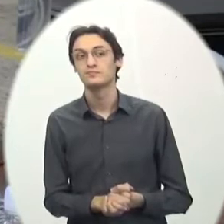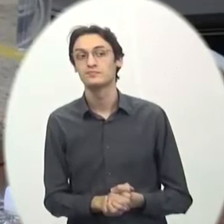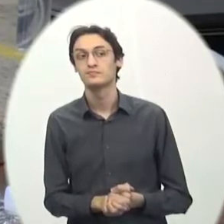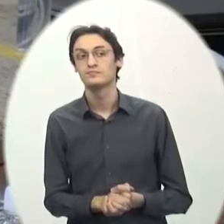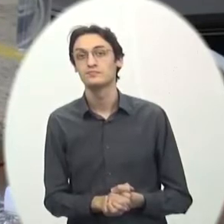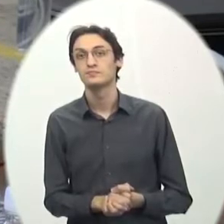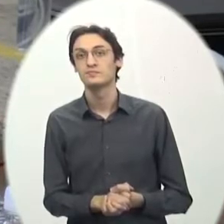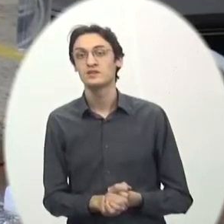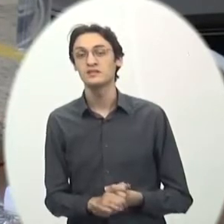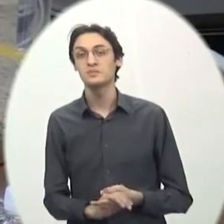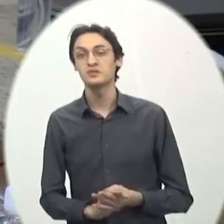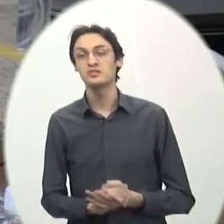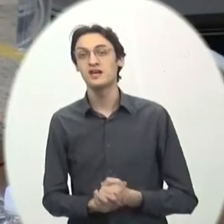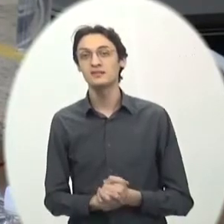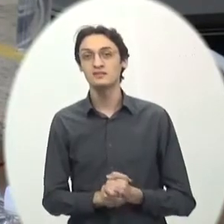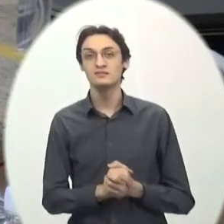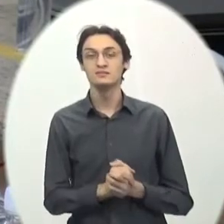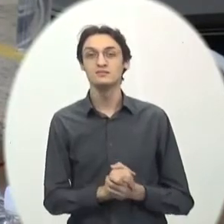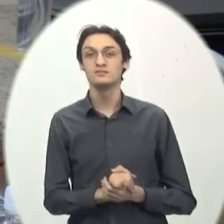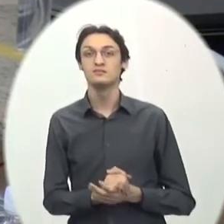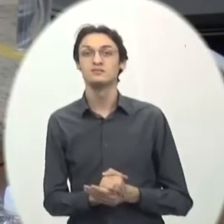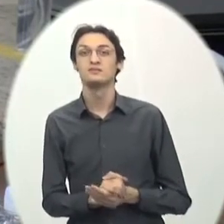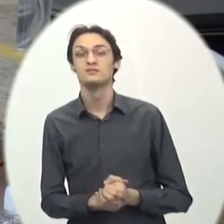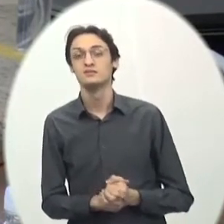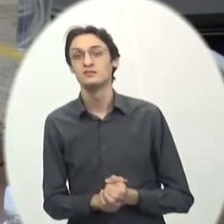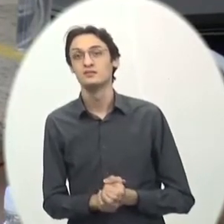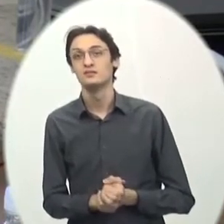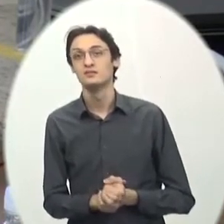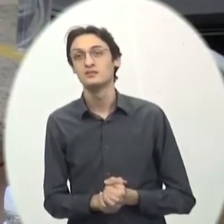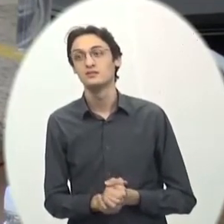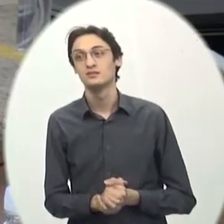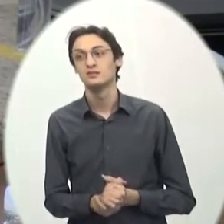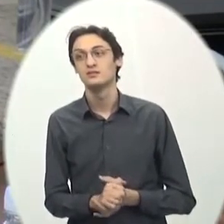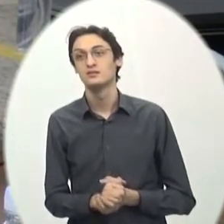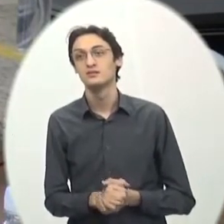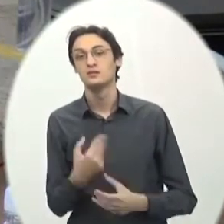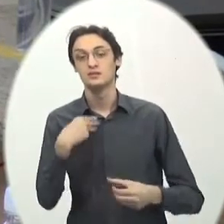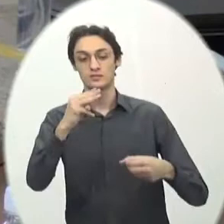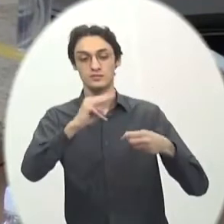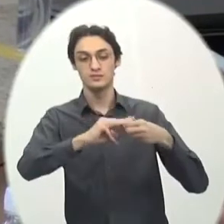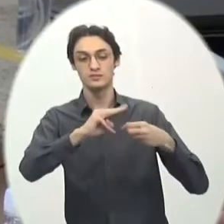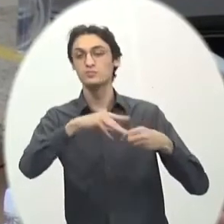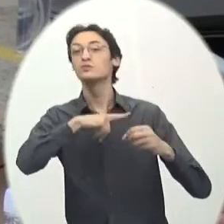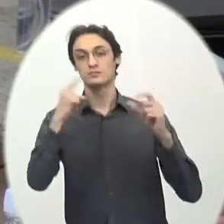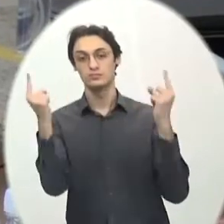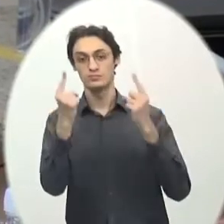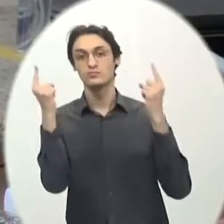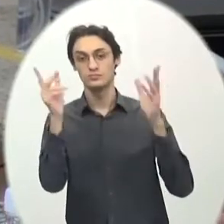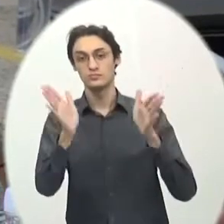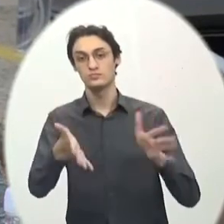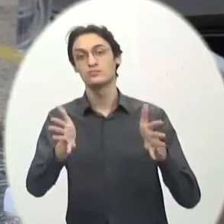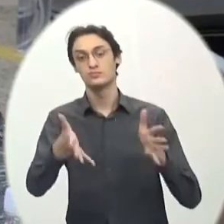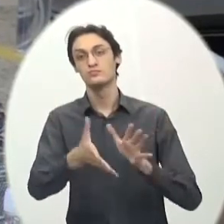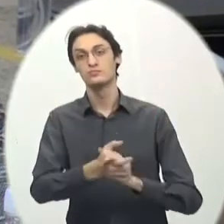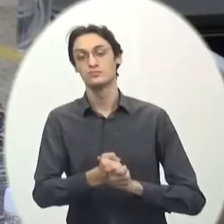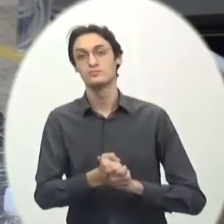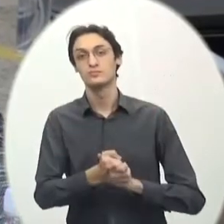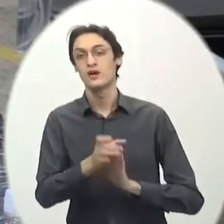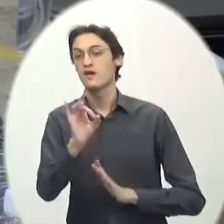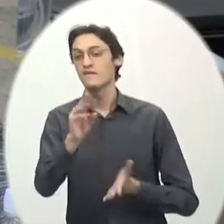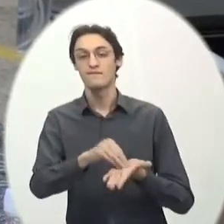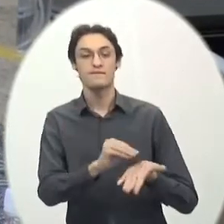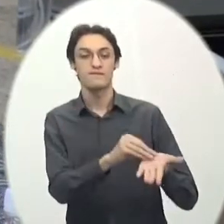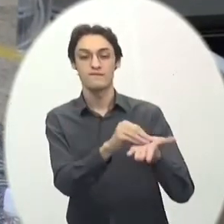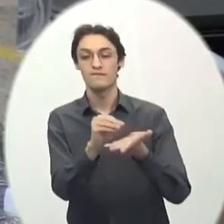alguma avaria, poder substituí-la. Então, o município já tem ambulâncias, só faltavam os